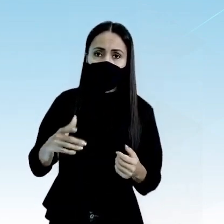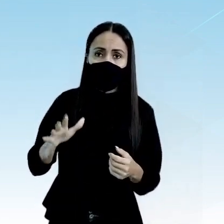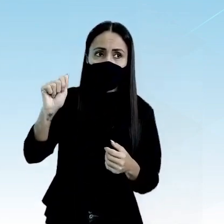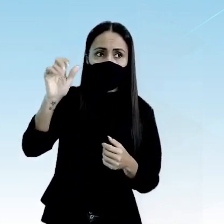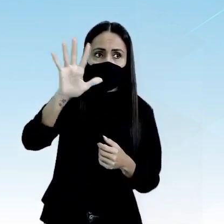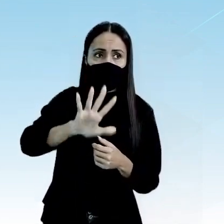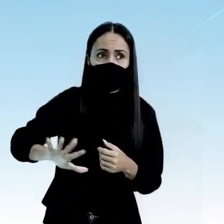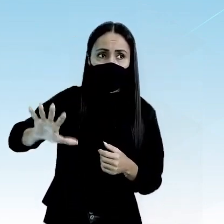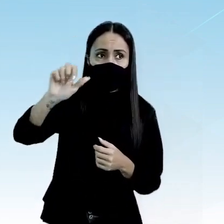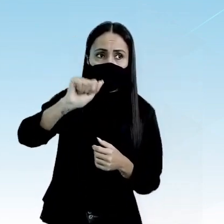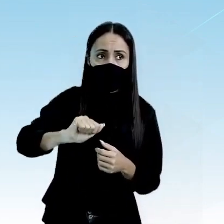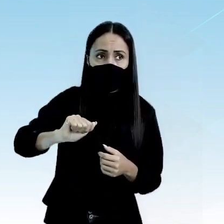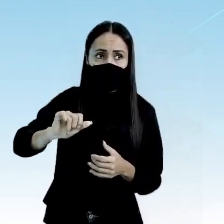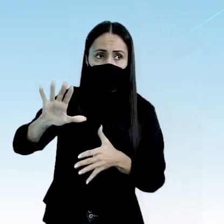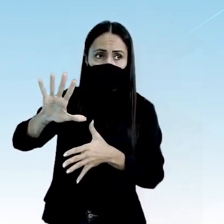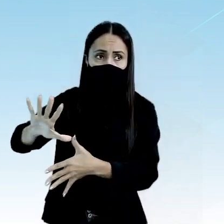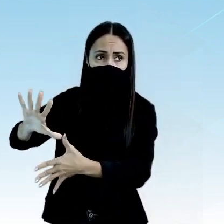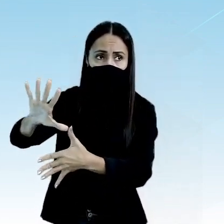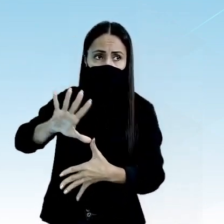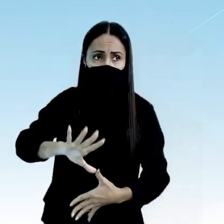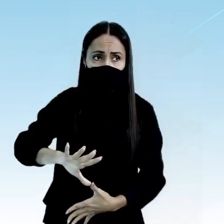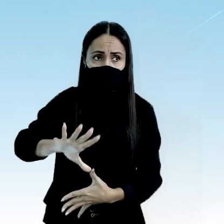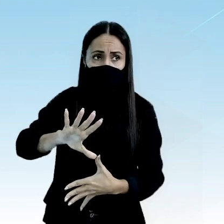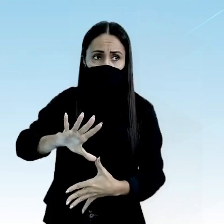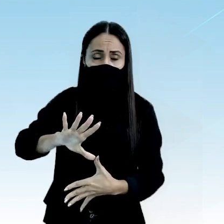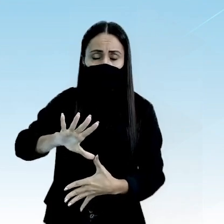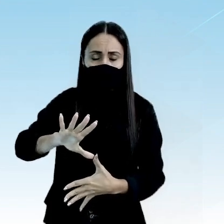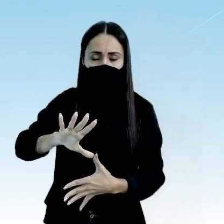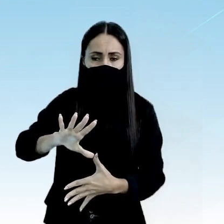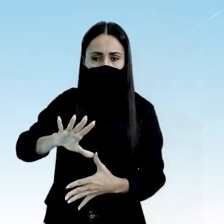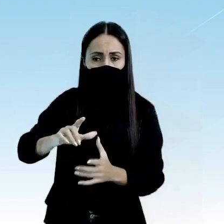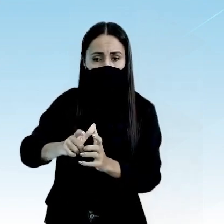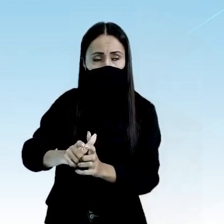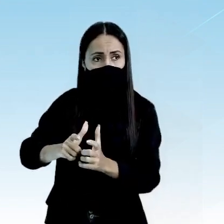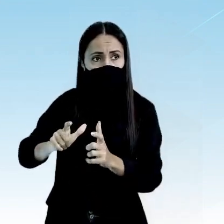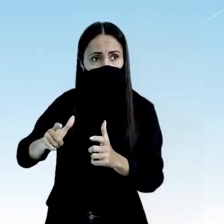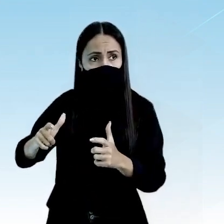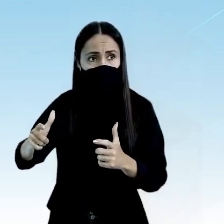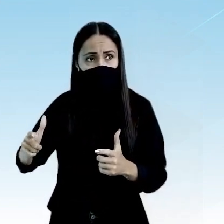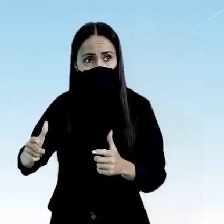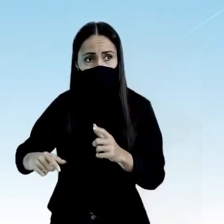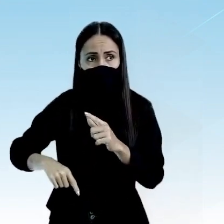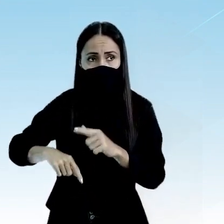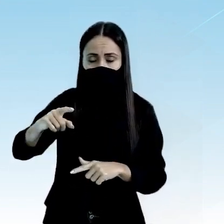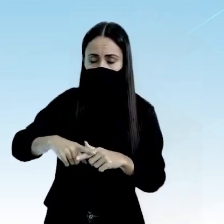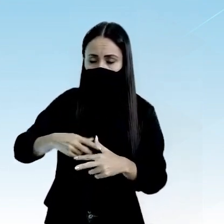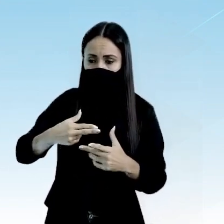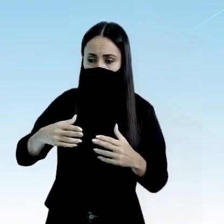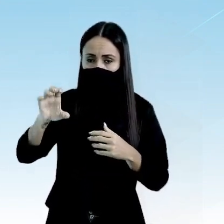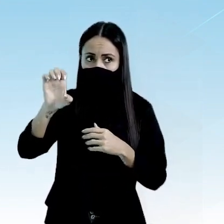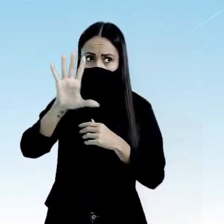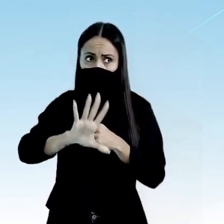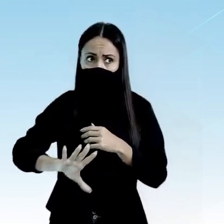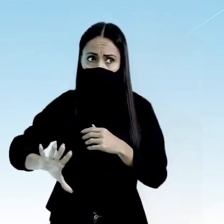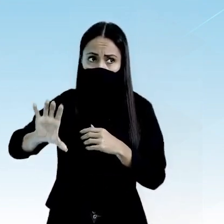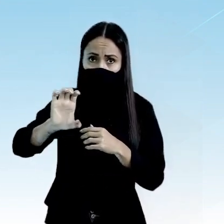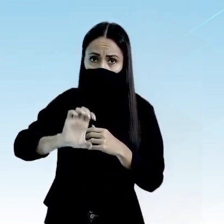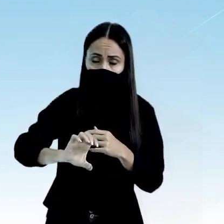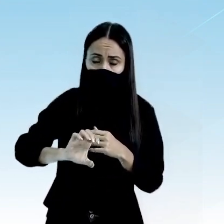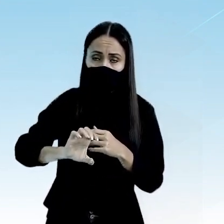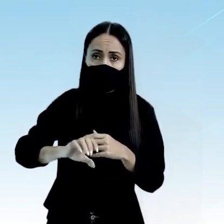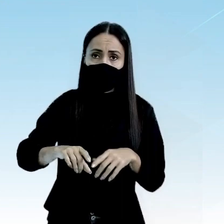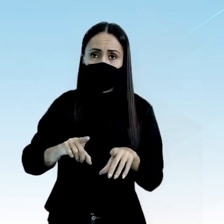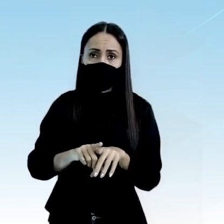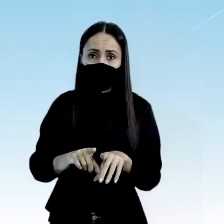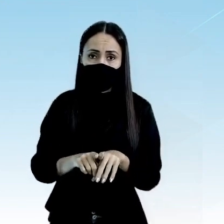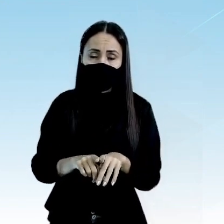Ásia, na América, aumentou o quê? Aumentou muito a procura por produtos europeus. Então, muitos